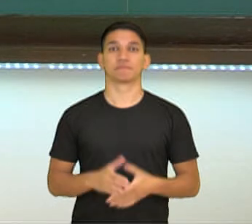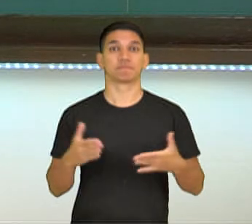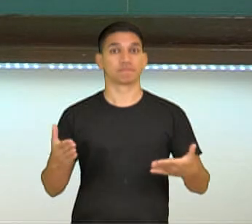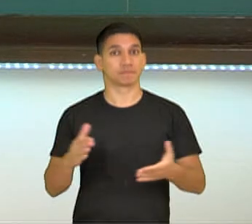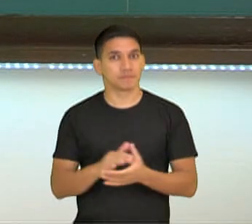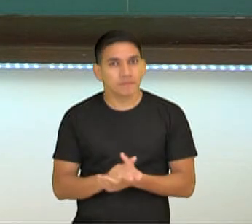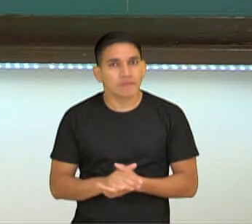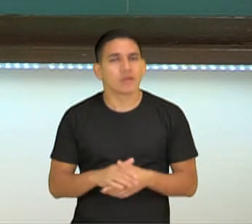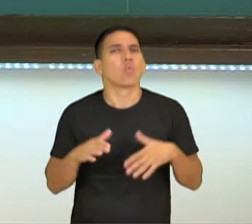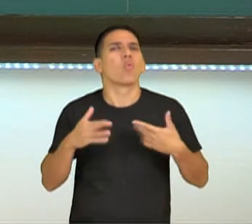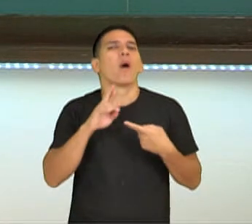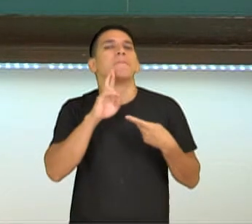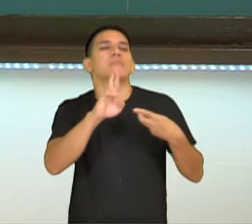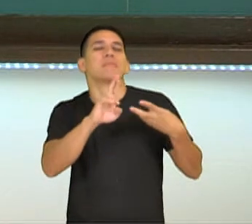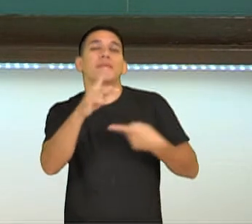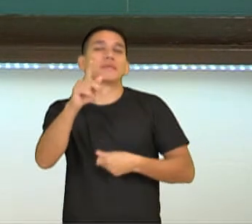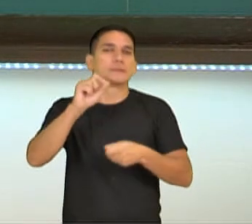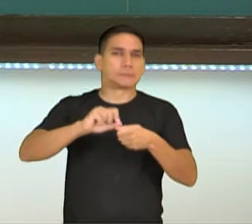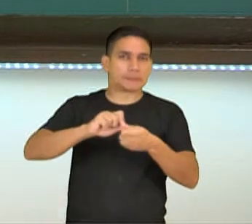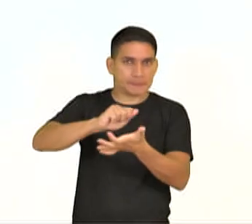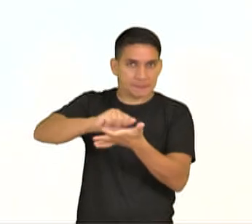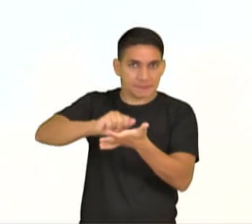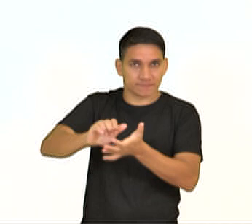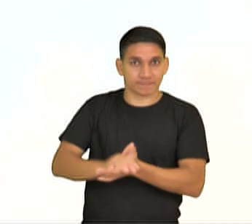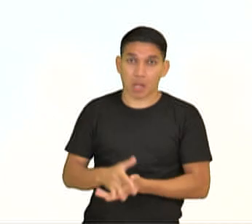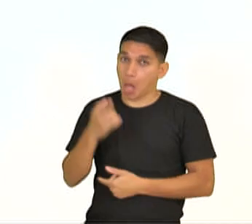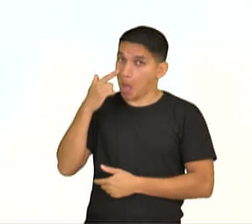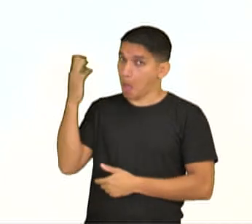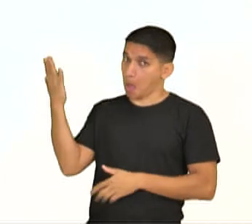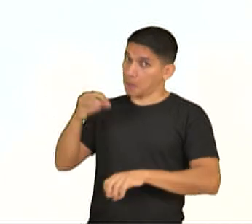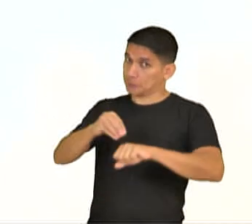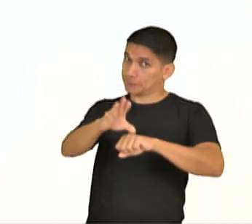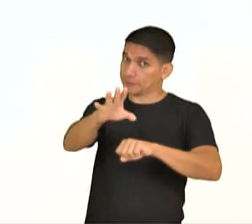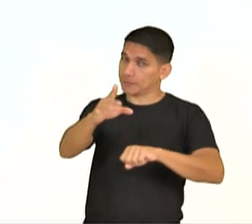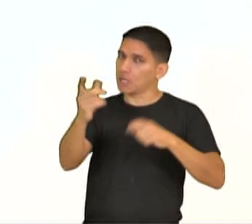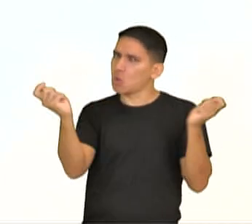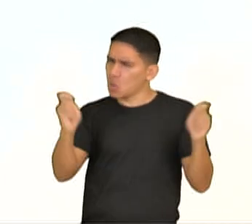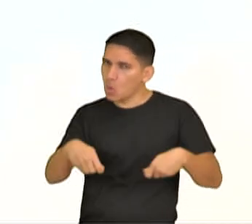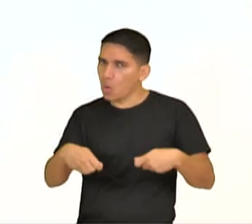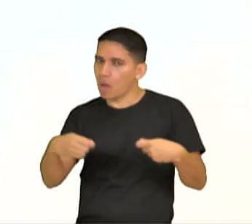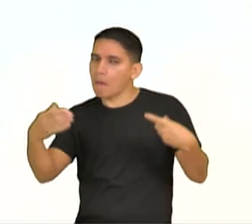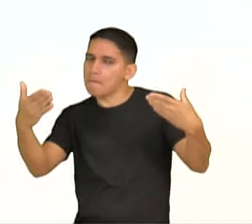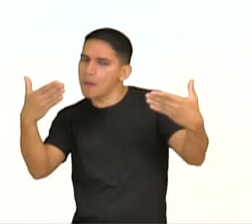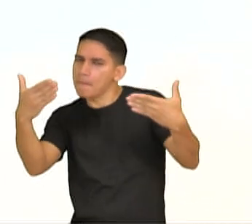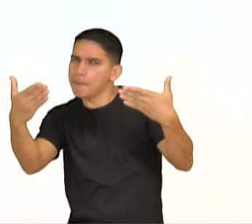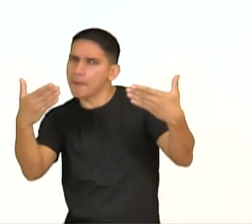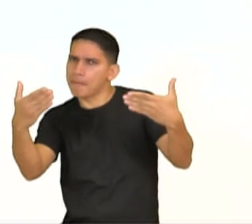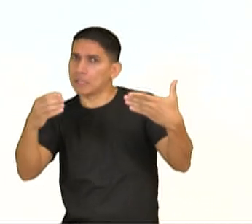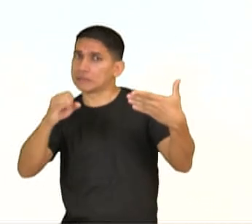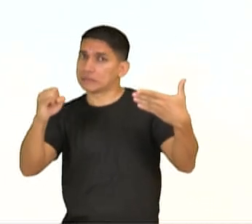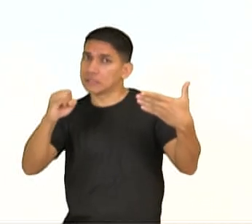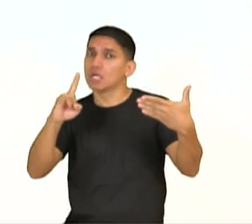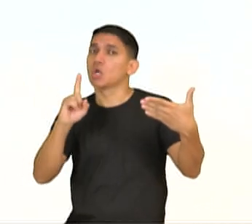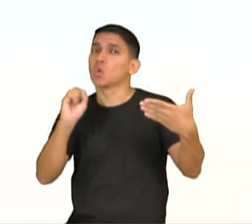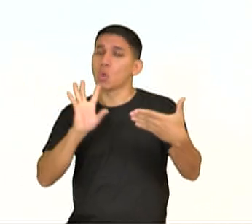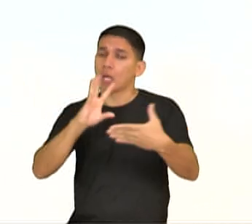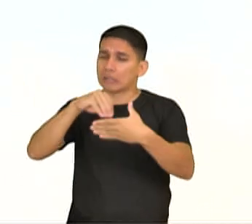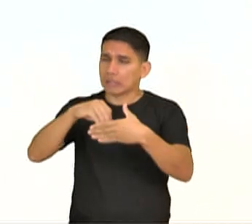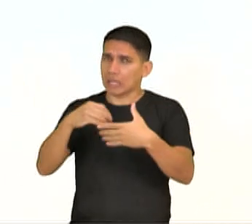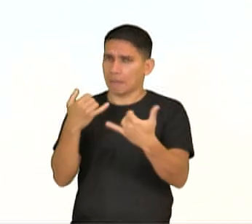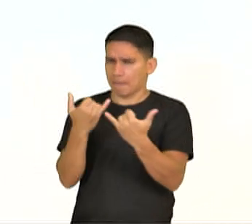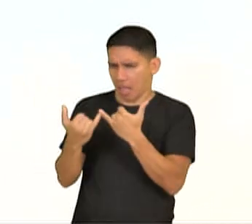Então, estudante, qual foi a resposta que você escreveu? Aqui tem uma base para você olhar, verificar se está